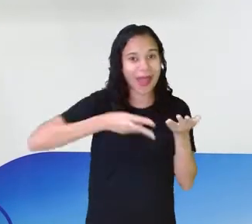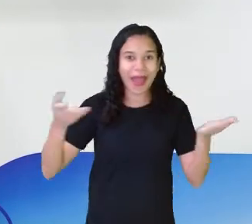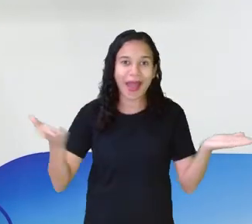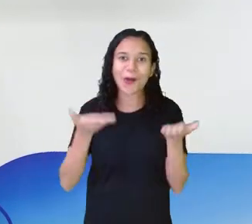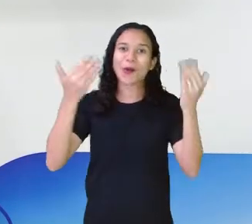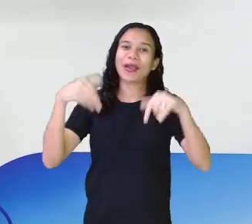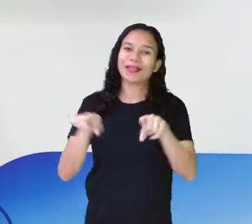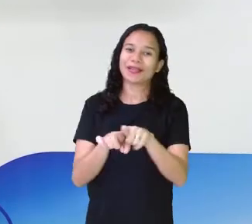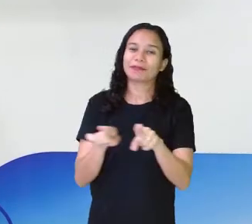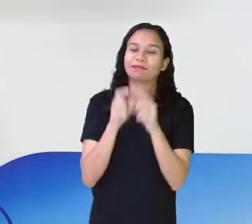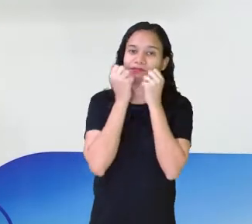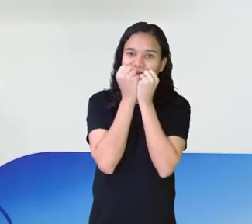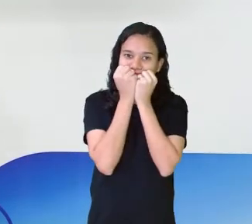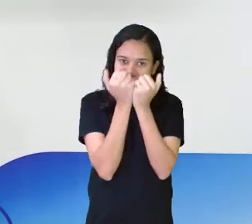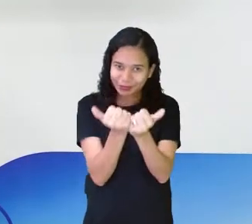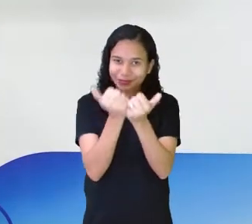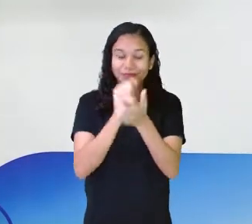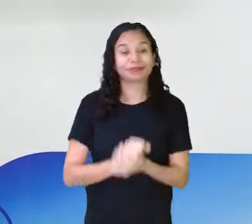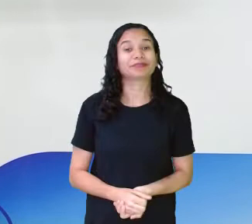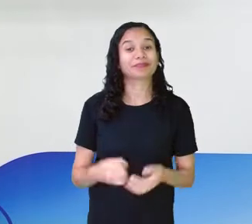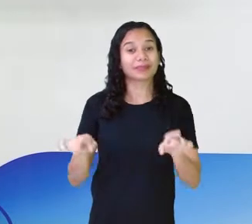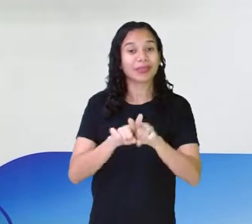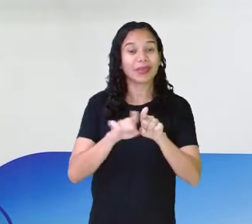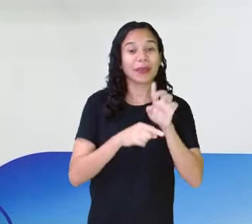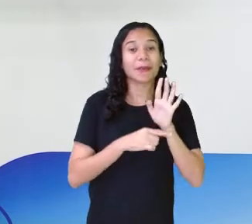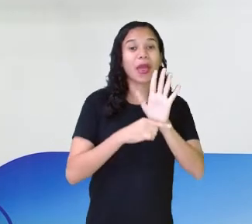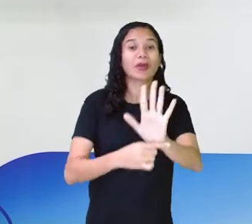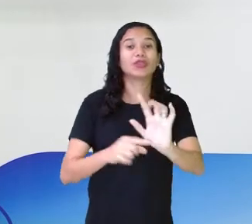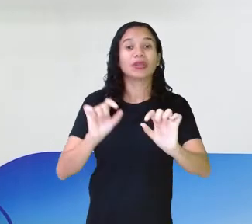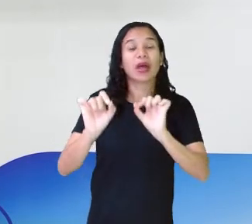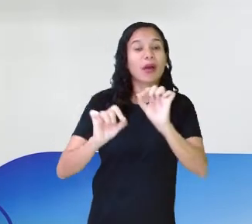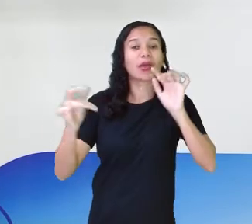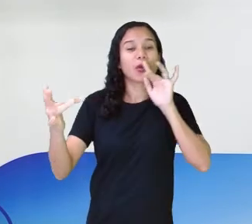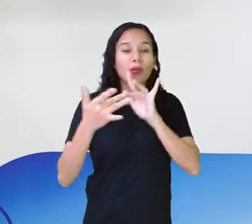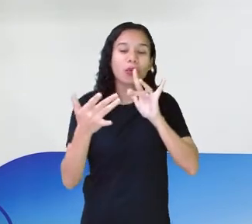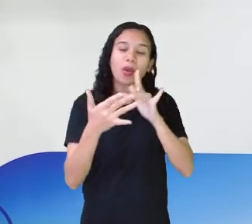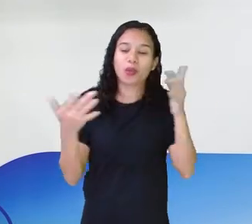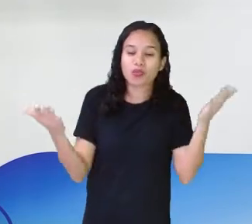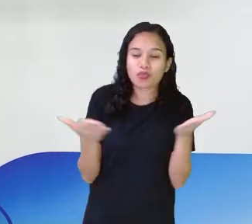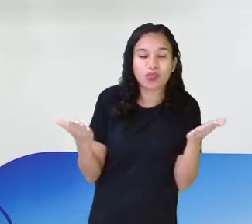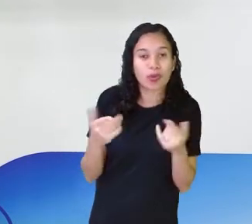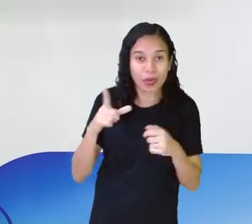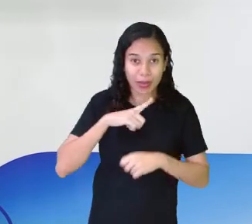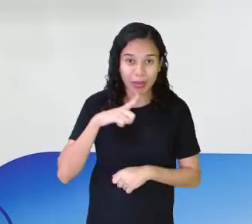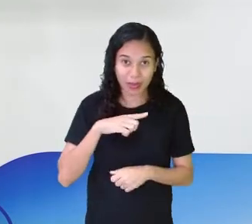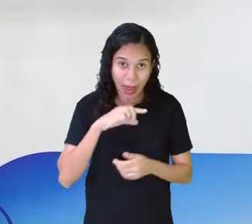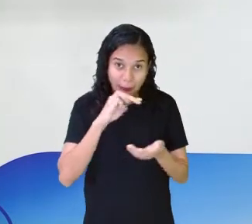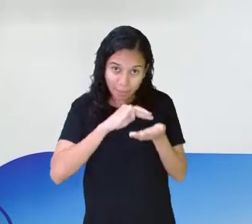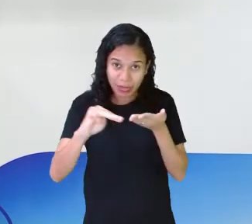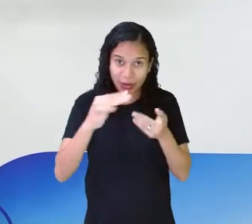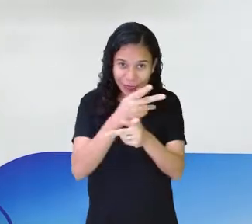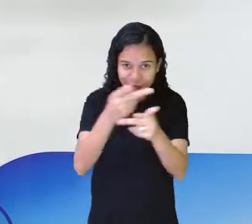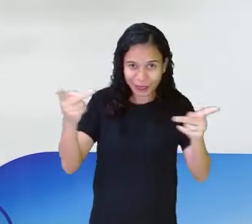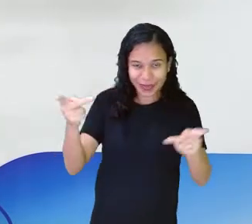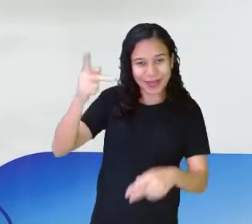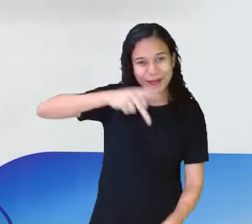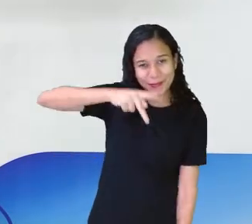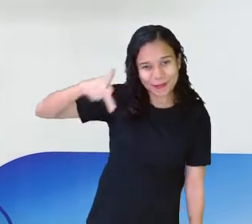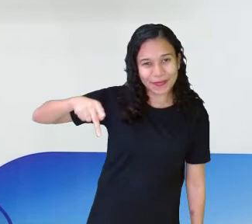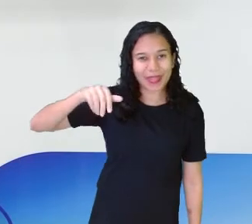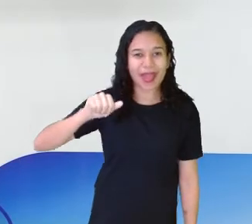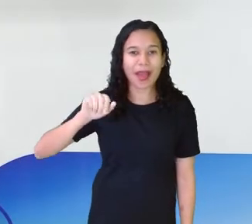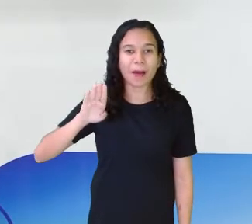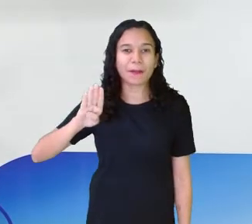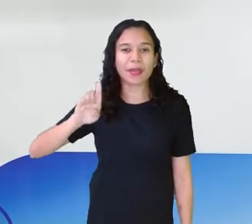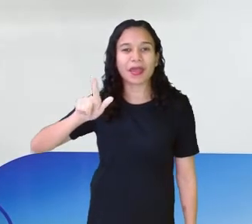vivo também, beleza? Para me ajudar na interação, né, para que eu receba a sua mensagem, a professora Abigail